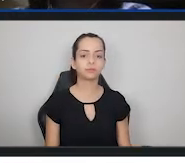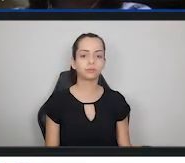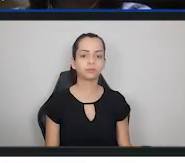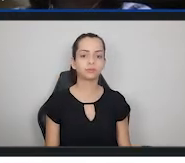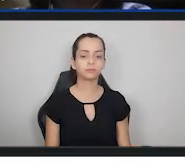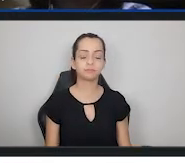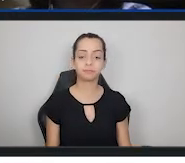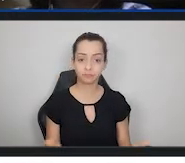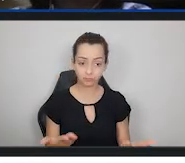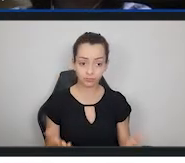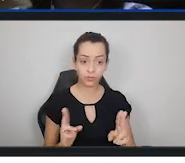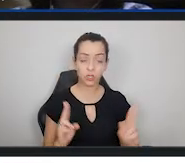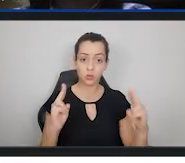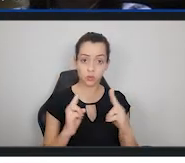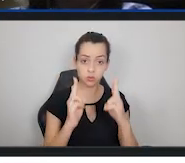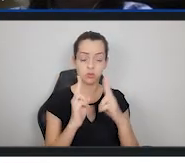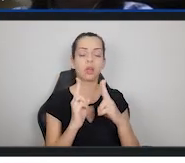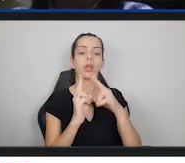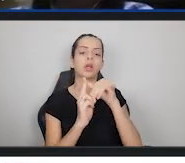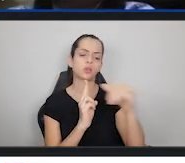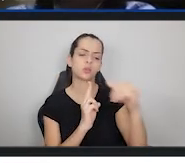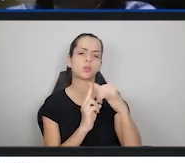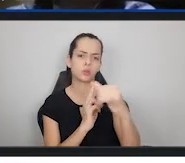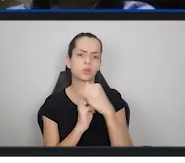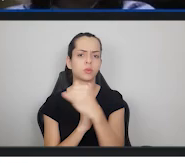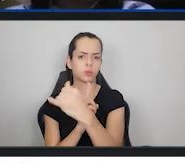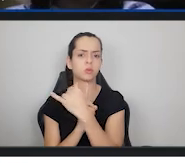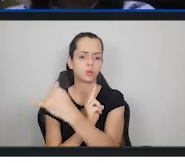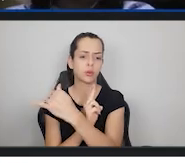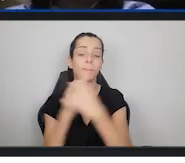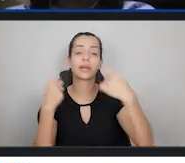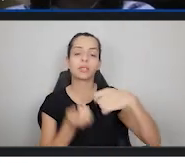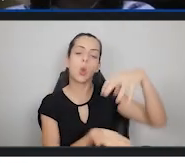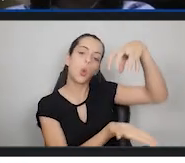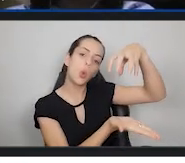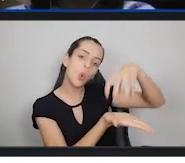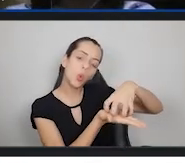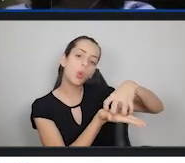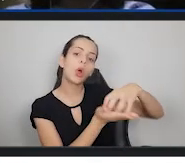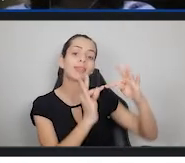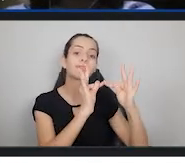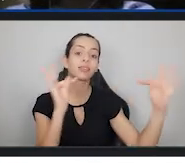também não. Então, basicamente, de 500 kV para baixo é que nós vamos ter expansão do sistema.